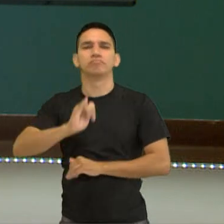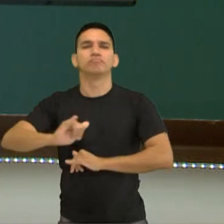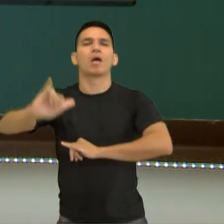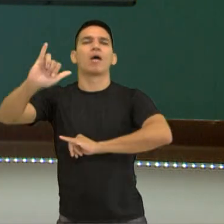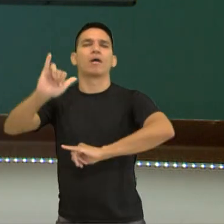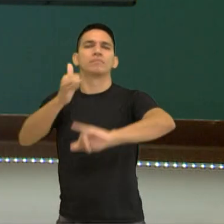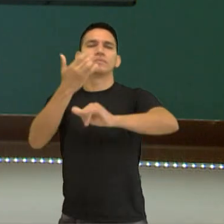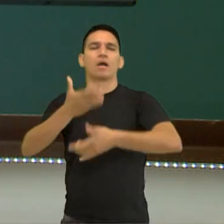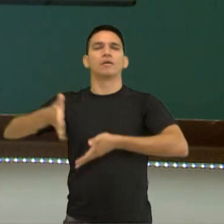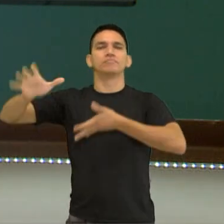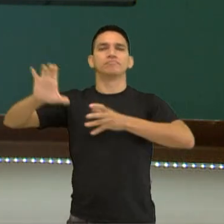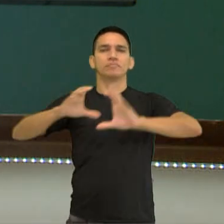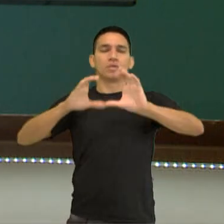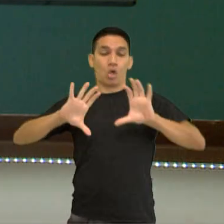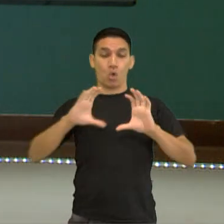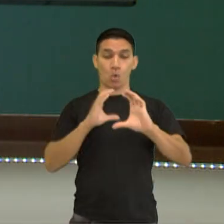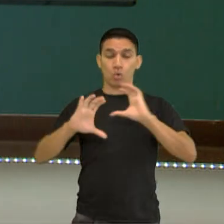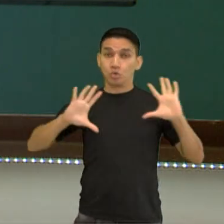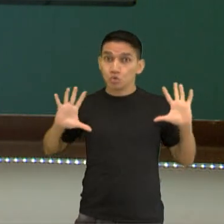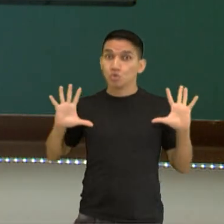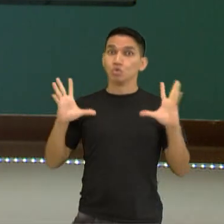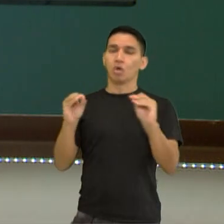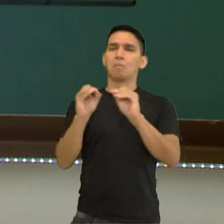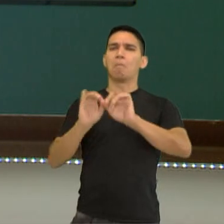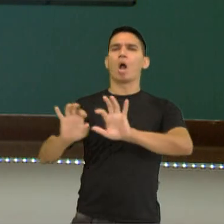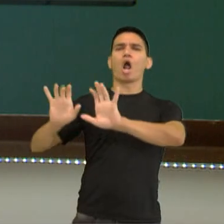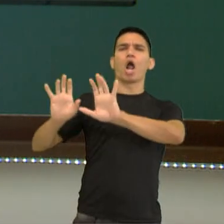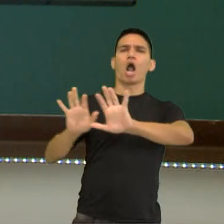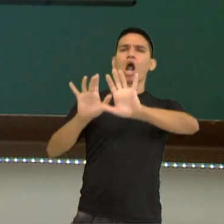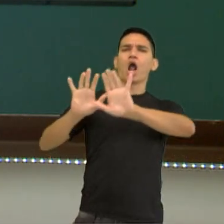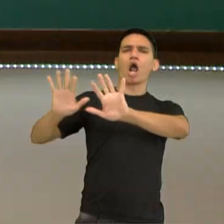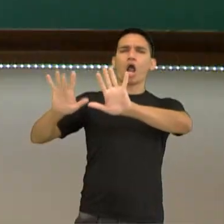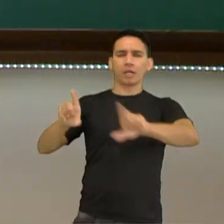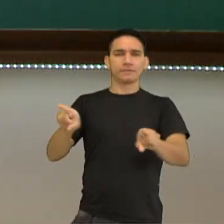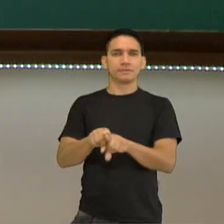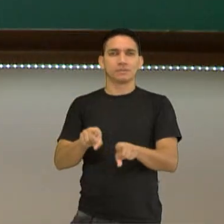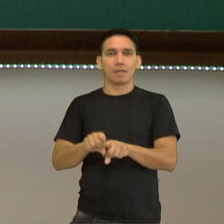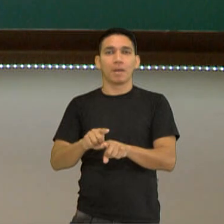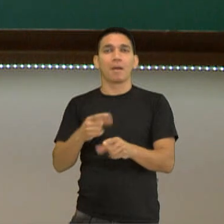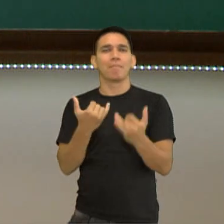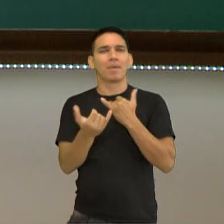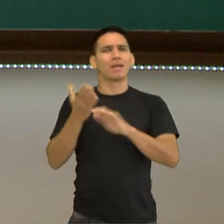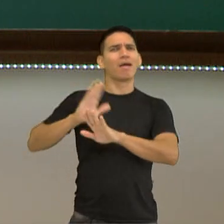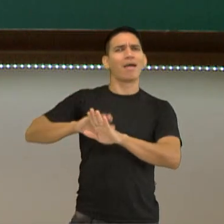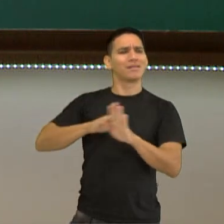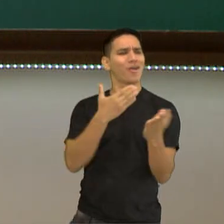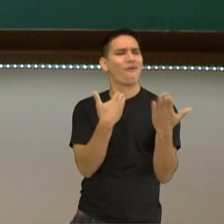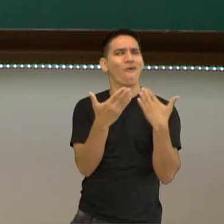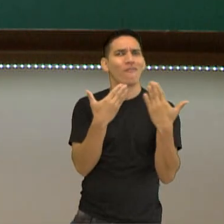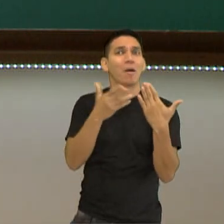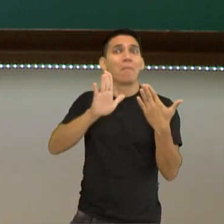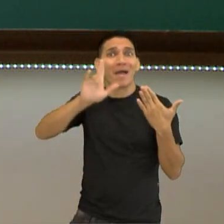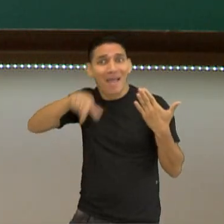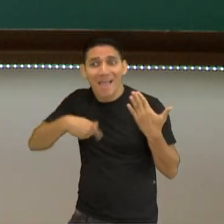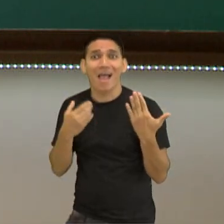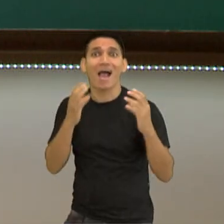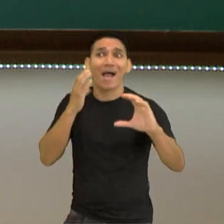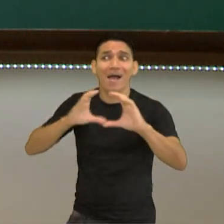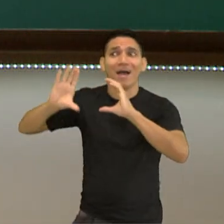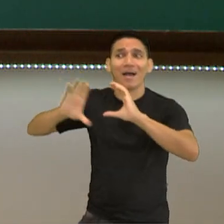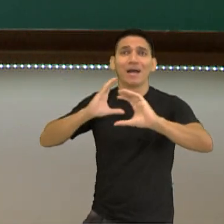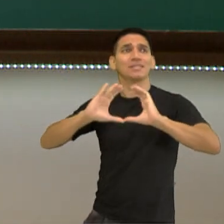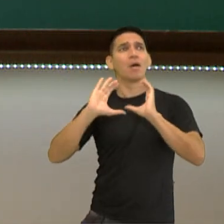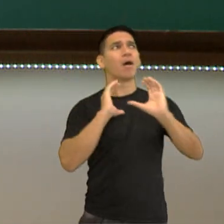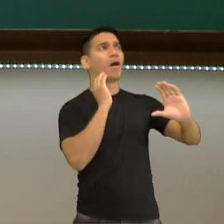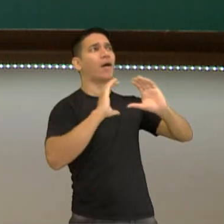quando todo mundo participa, há uma conversa dos personagens, ao mesmo tempo o canto, uma conversa entre cantos, né?